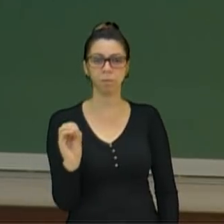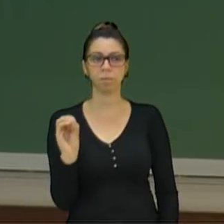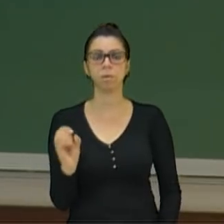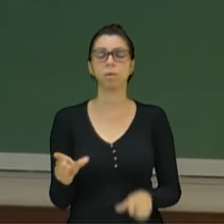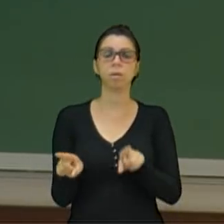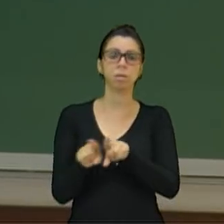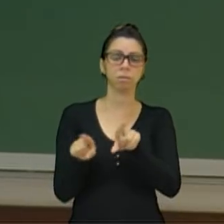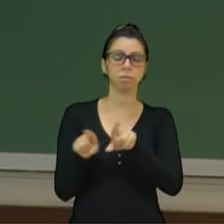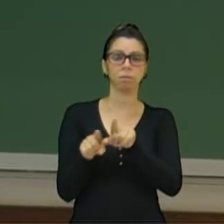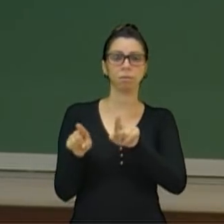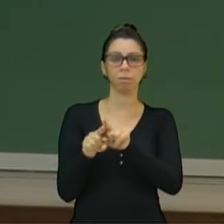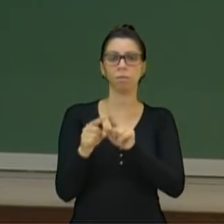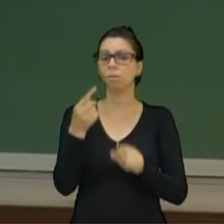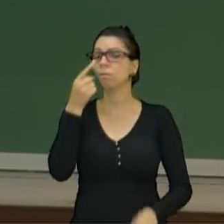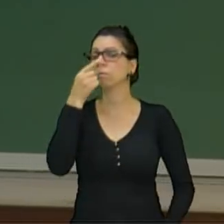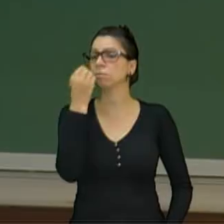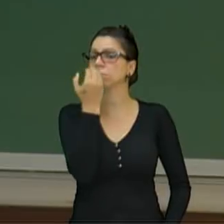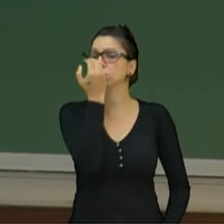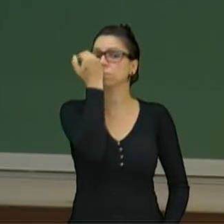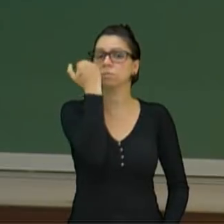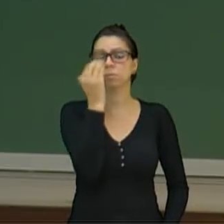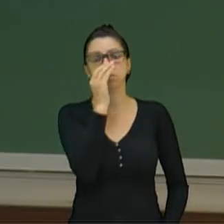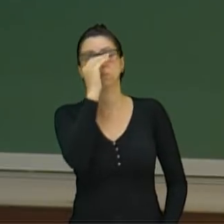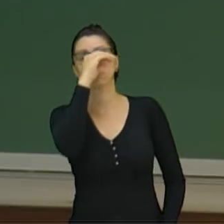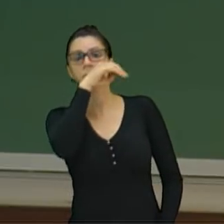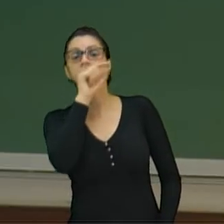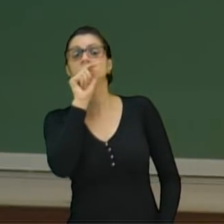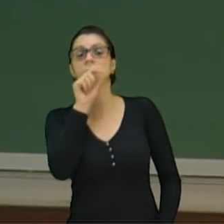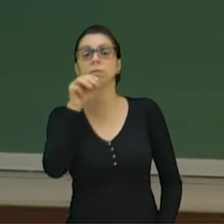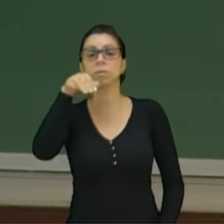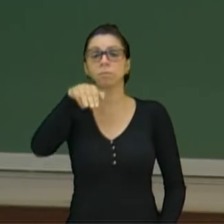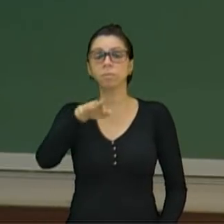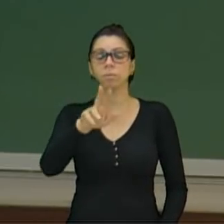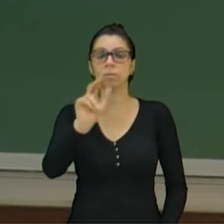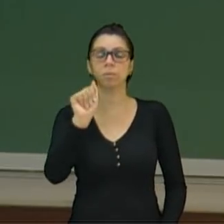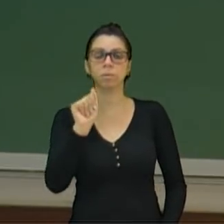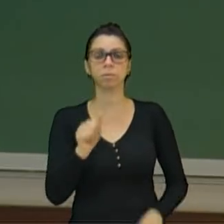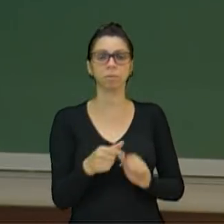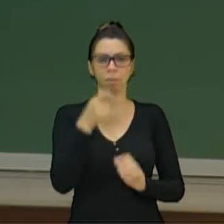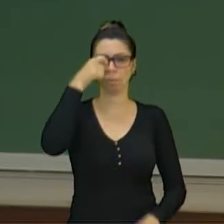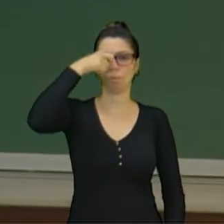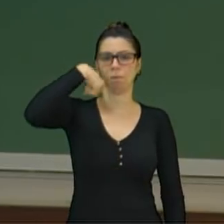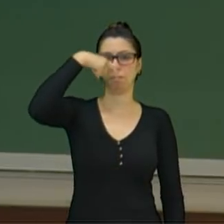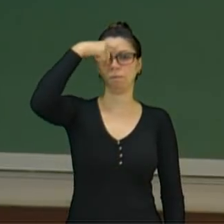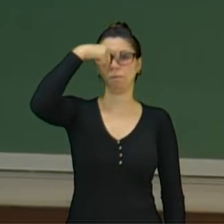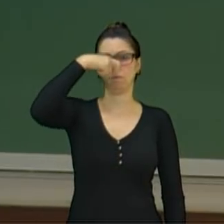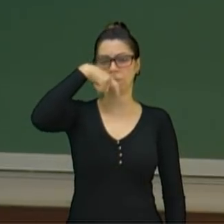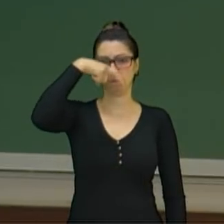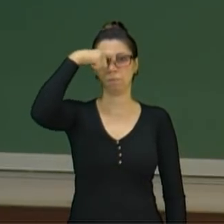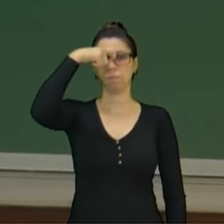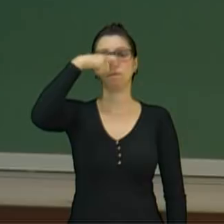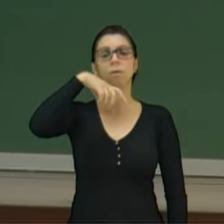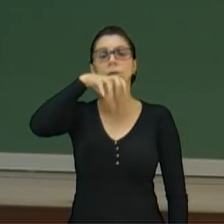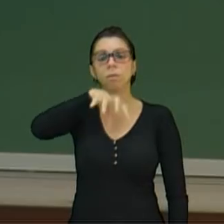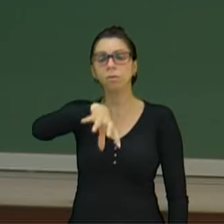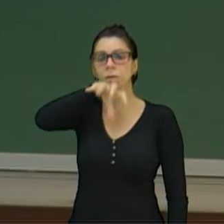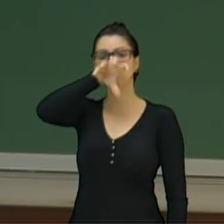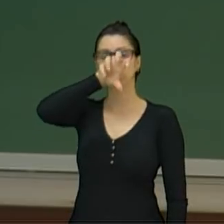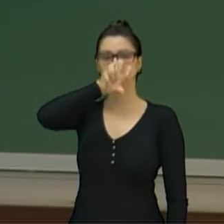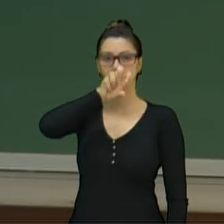muco no interior do nosso nariz que vai tem toda uma função de captura de agentes